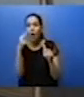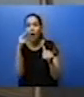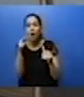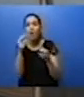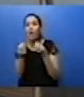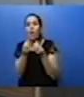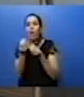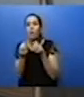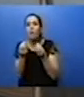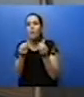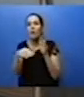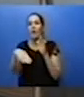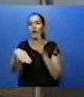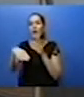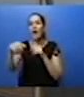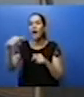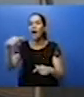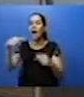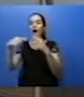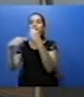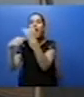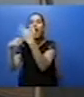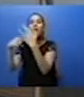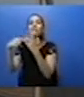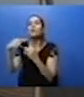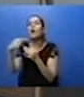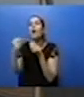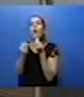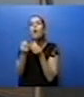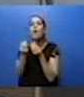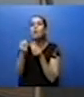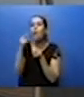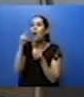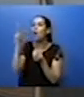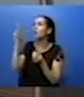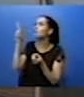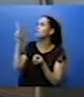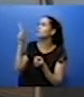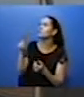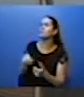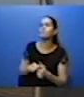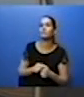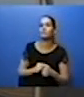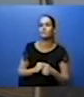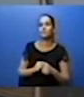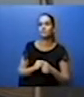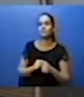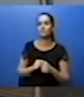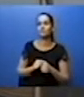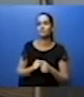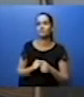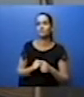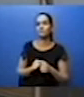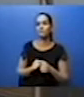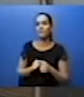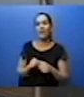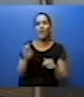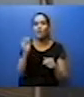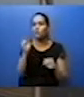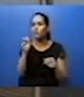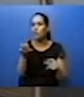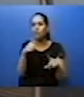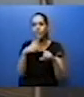assim ó 2 sobre um a 2 sobre um a 2 sobre três só